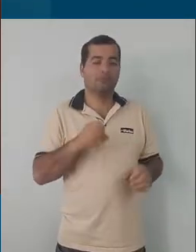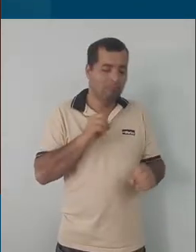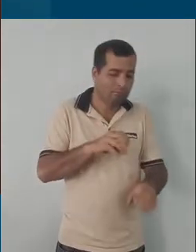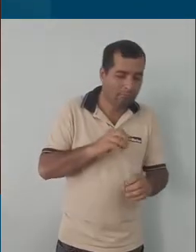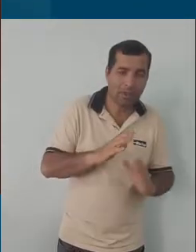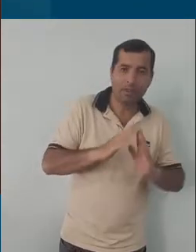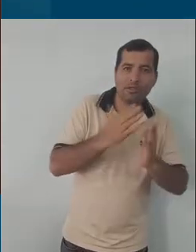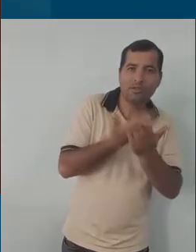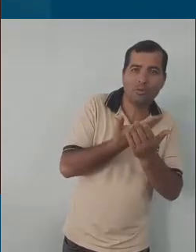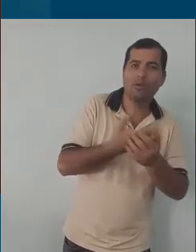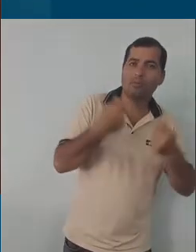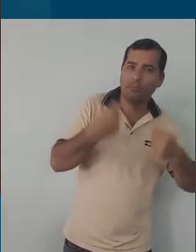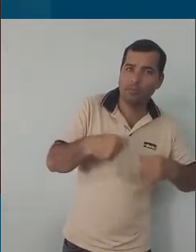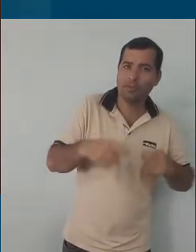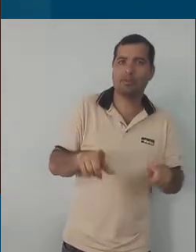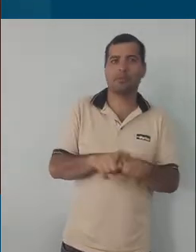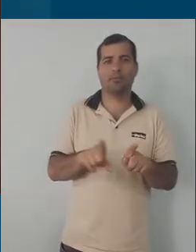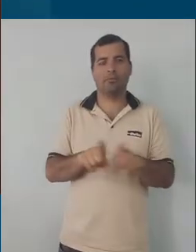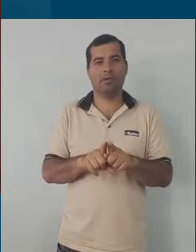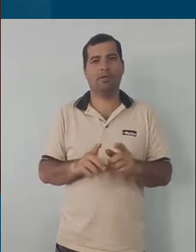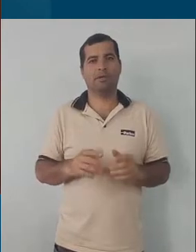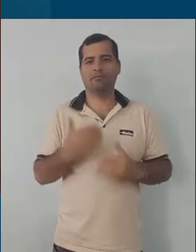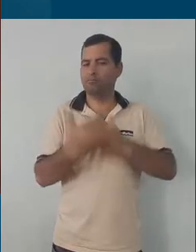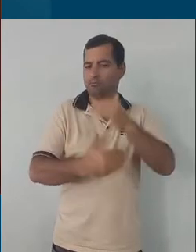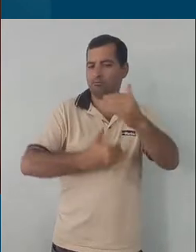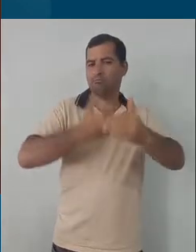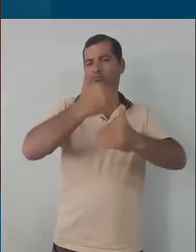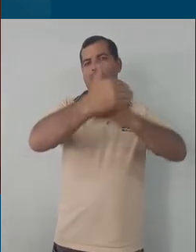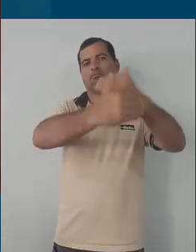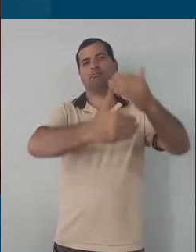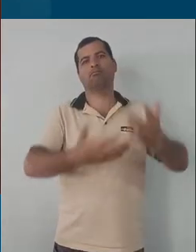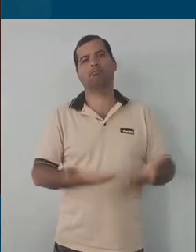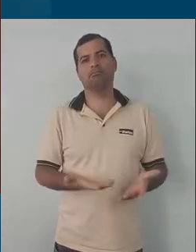da infância, mas se as crianças encontrarem na